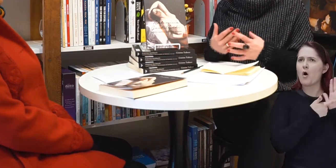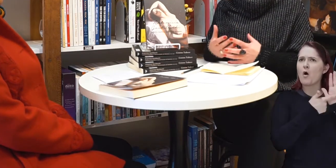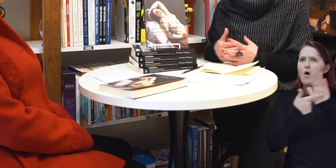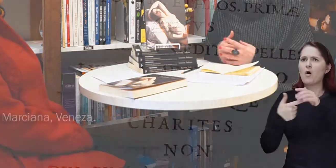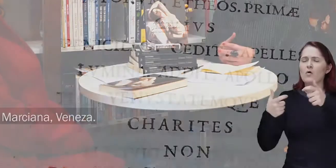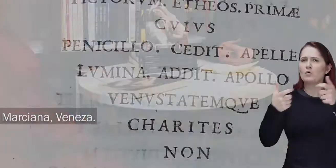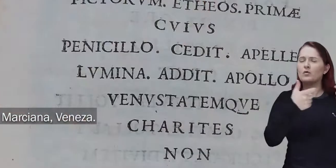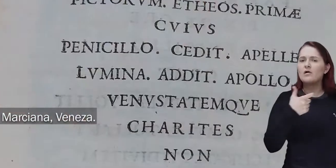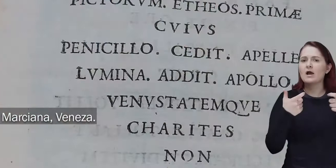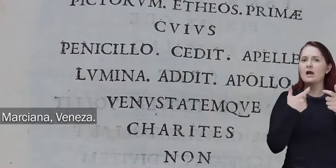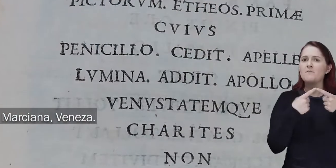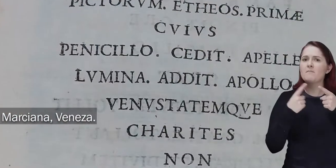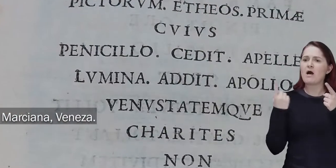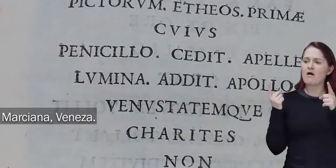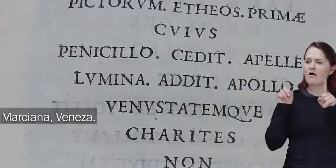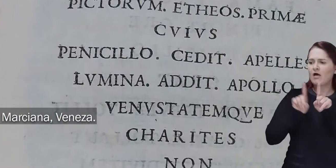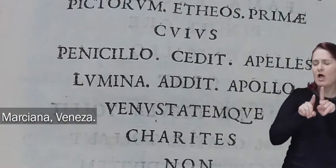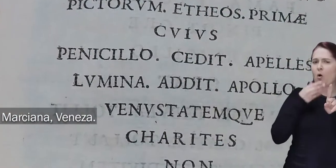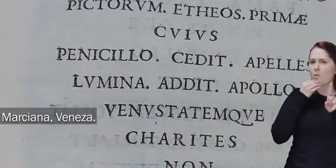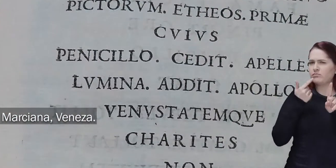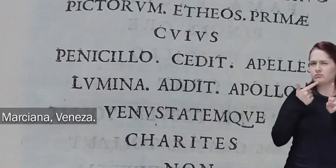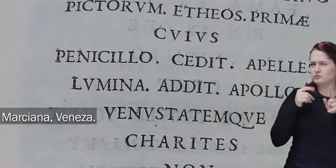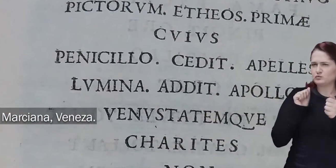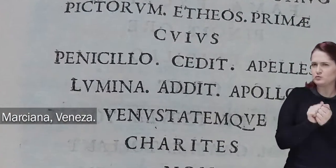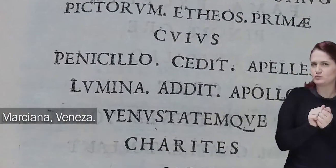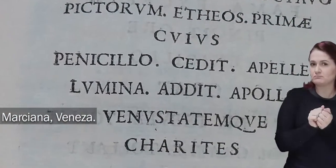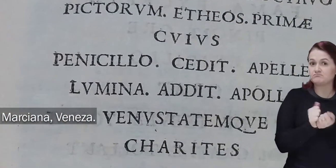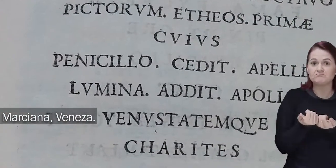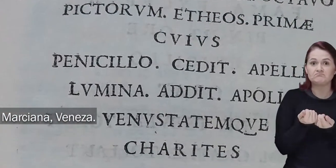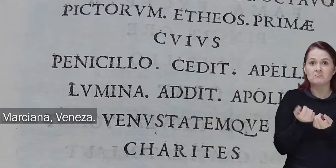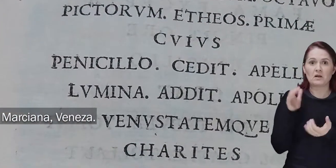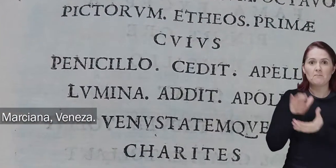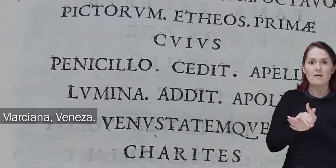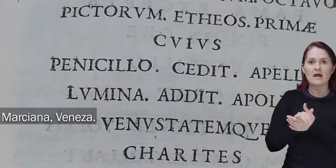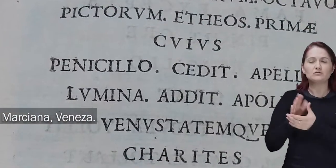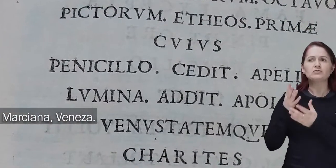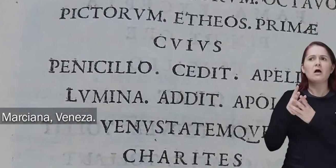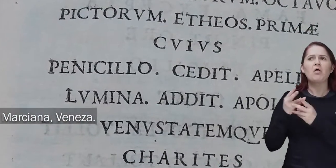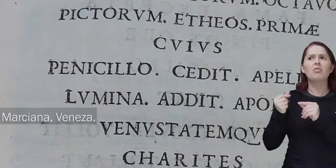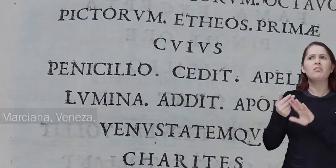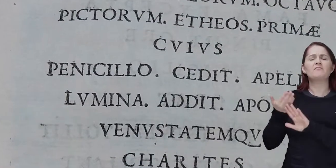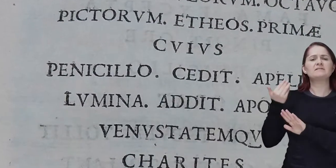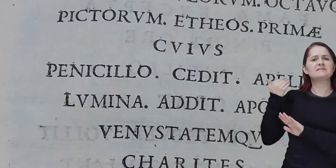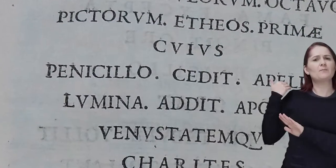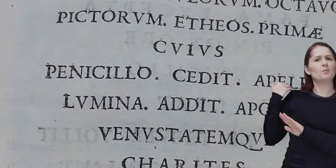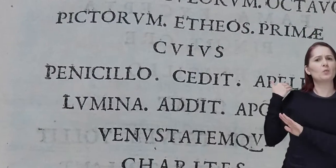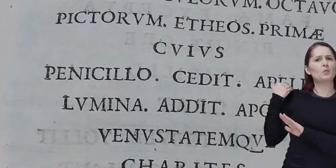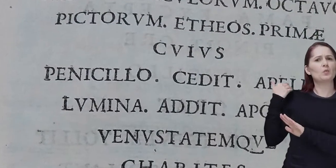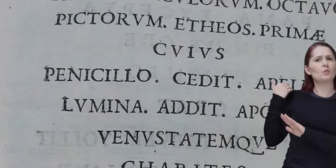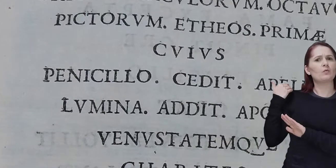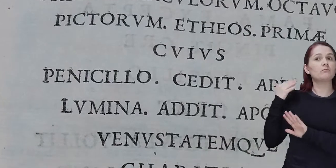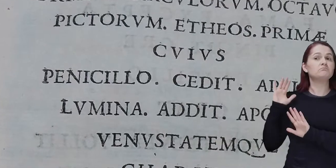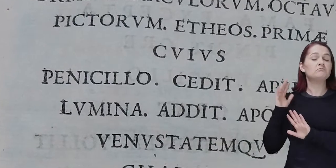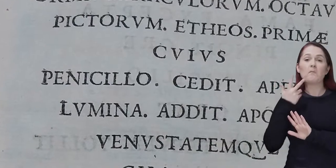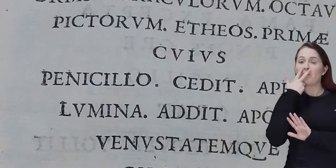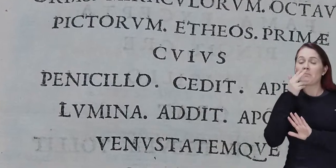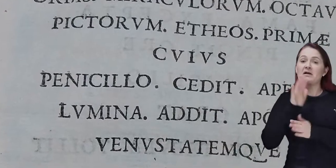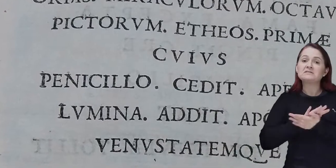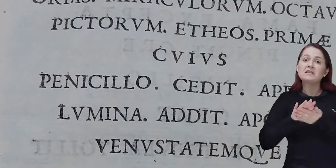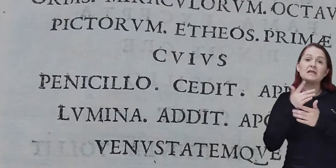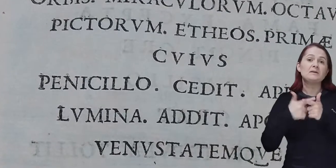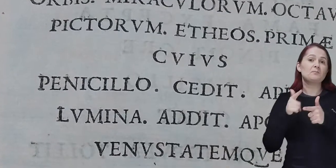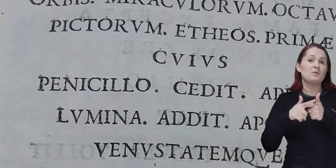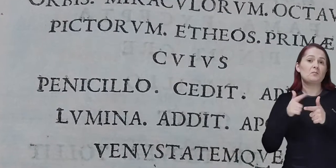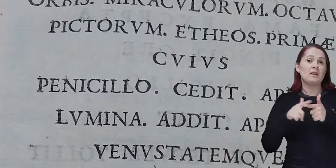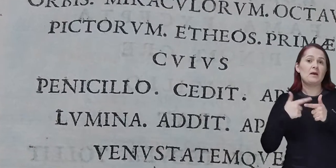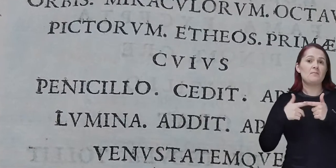ter atuado em cortes sem a presença de uma figura masculina em seu cotidiano. Então o marido já estava desaparecido há bastante tempo, e isso